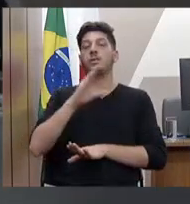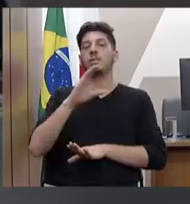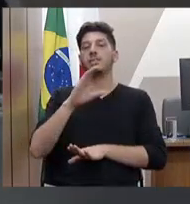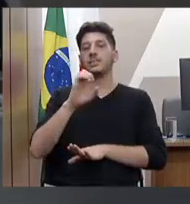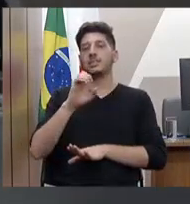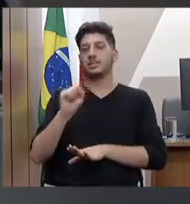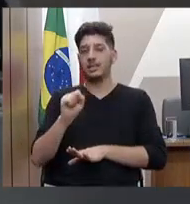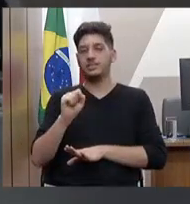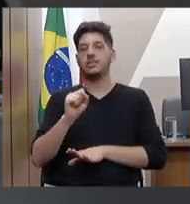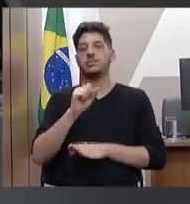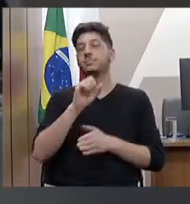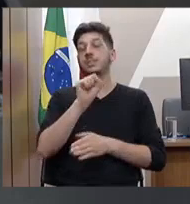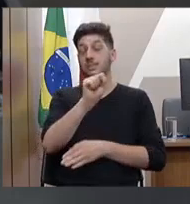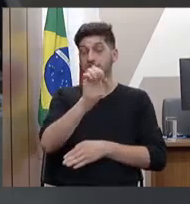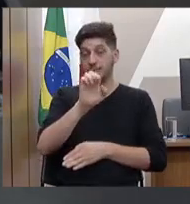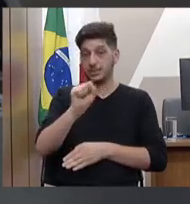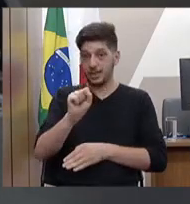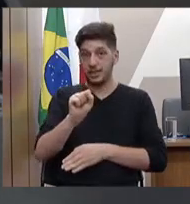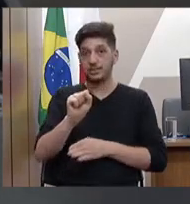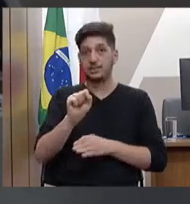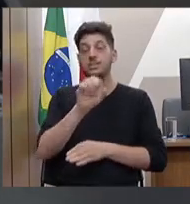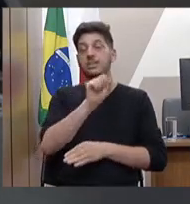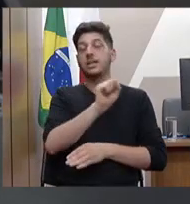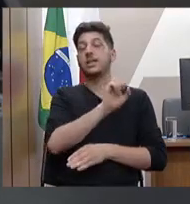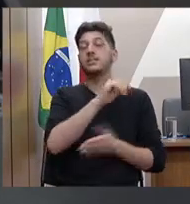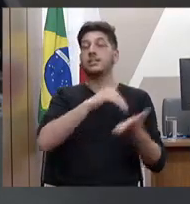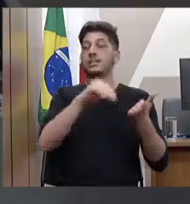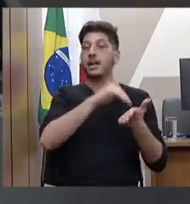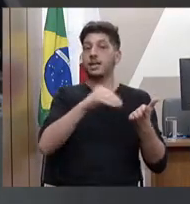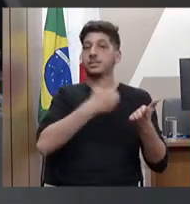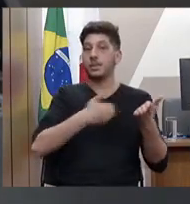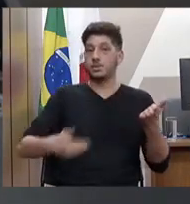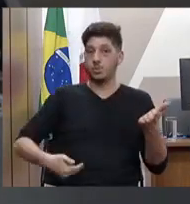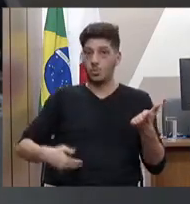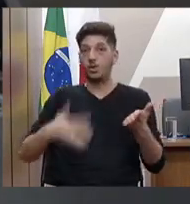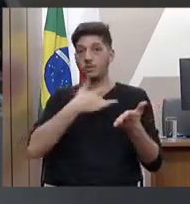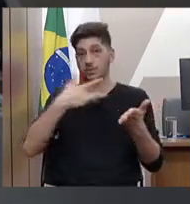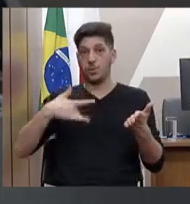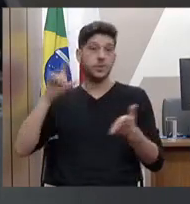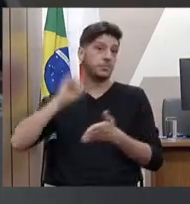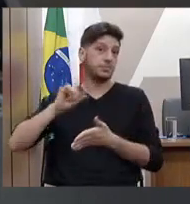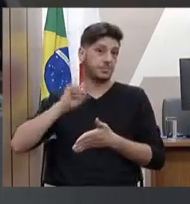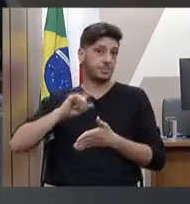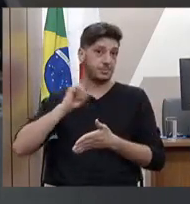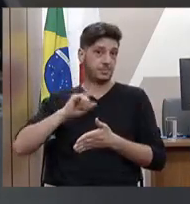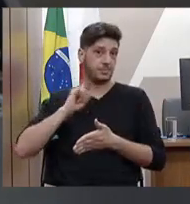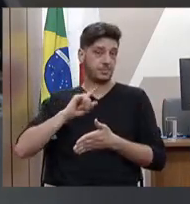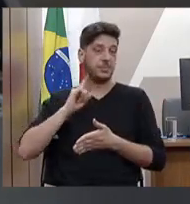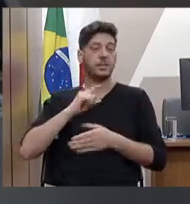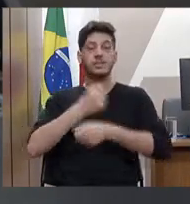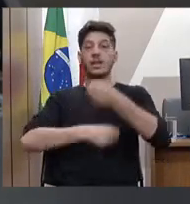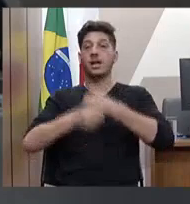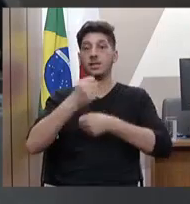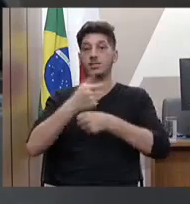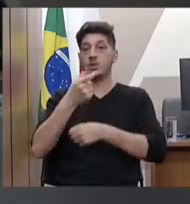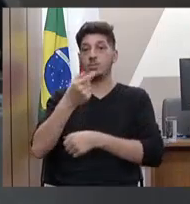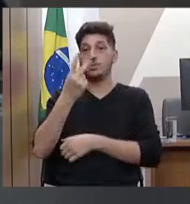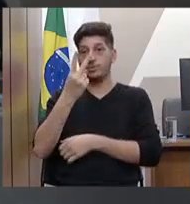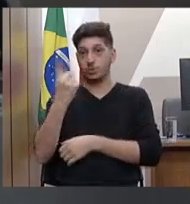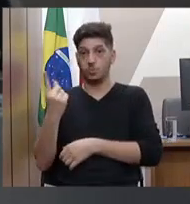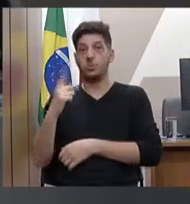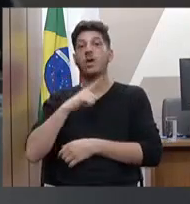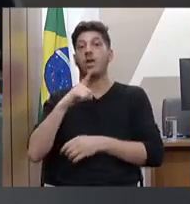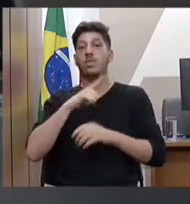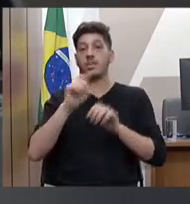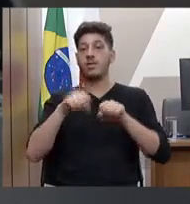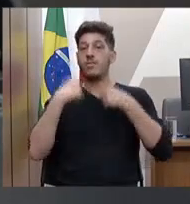Estadual de Saúde de Minas as sete sete trinta de 2021 que tem como objetivo fortalecer as ações de